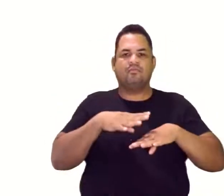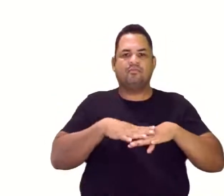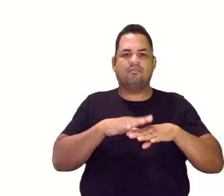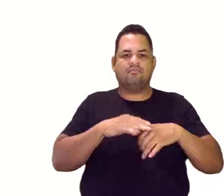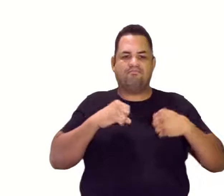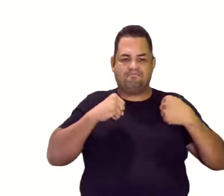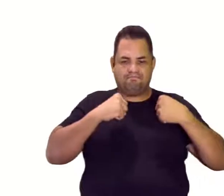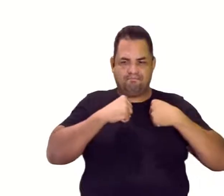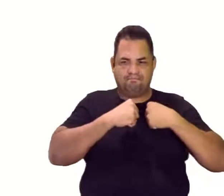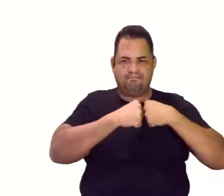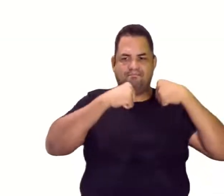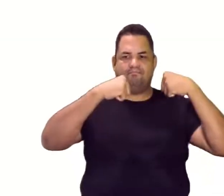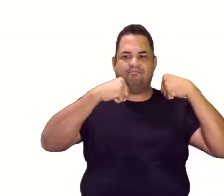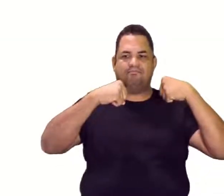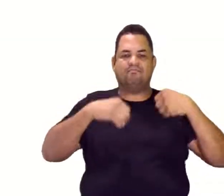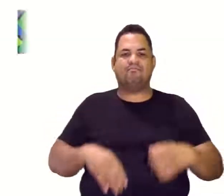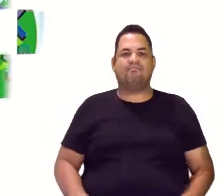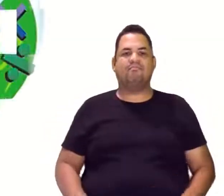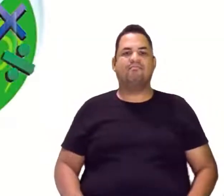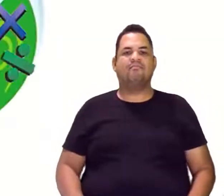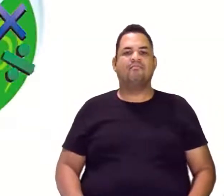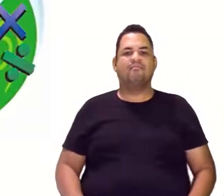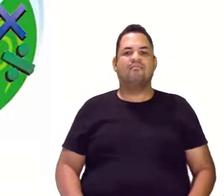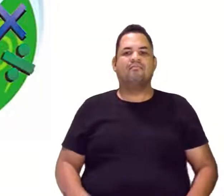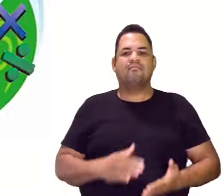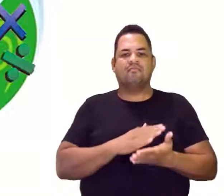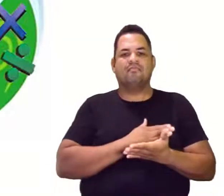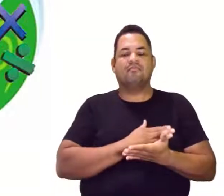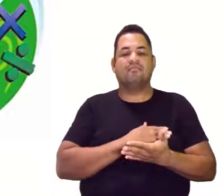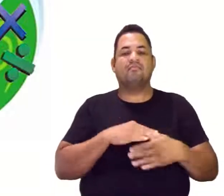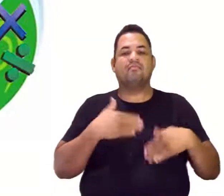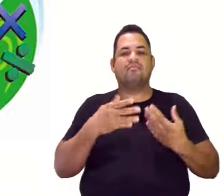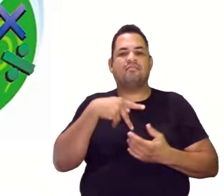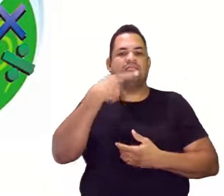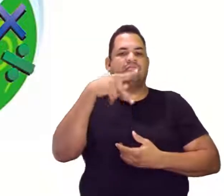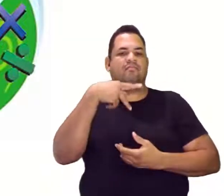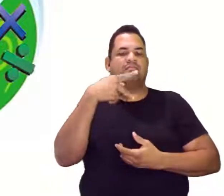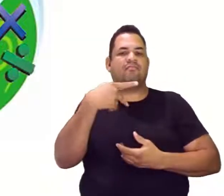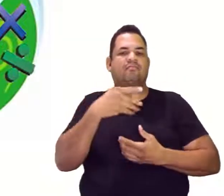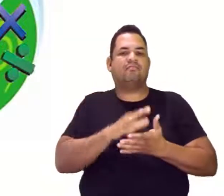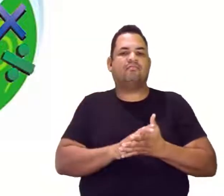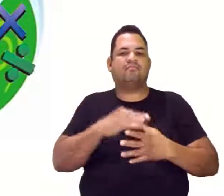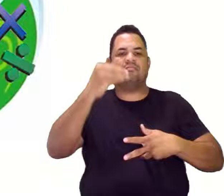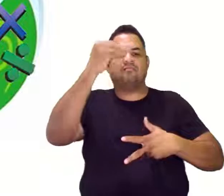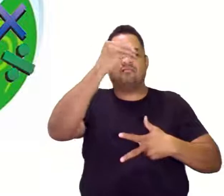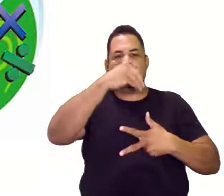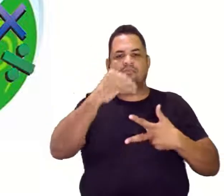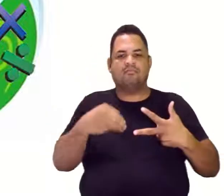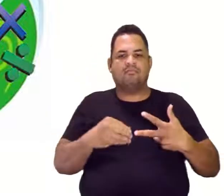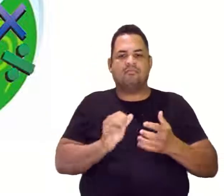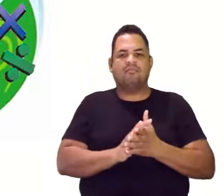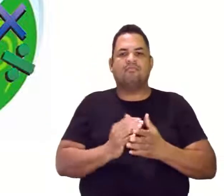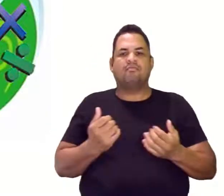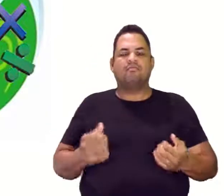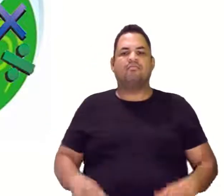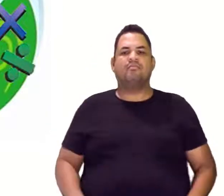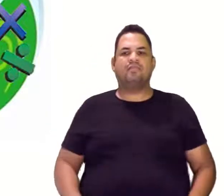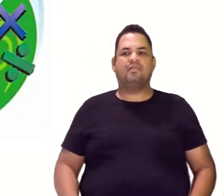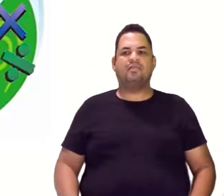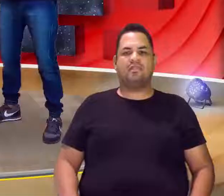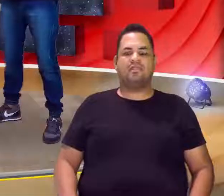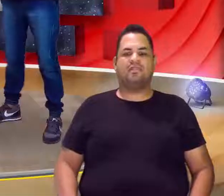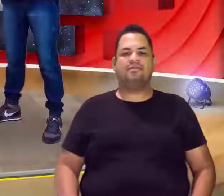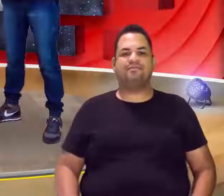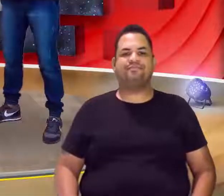Matemáticos ativar. E quando a gente fala de Enem, vamos lá? Vamos chegar junto aqui, pode ser? Quando a gente fala